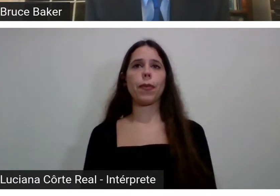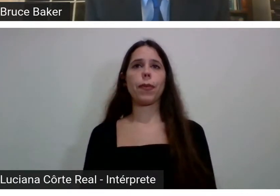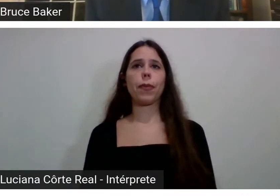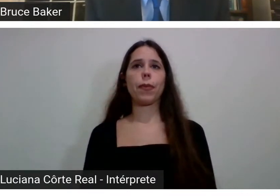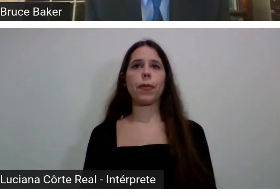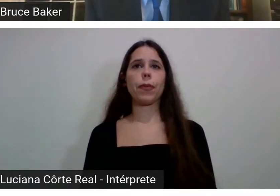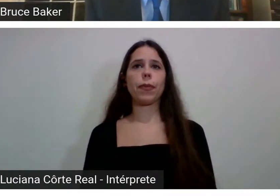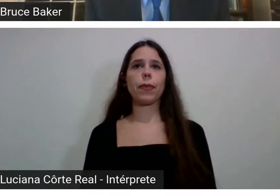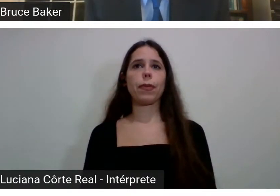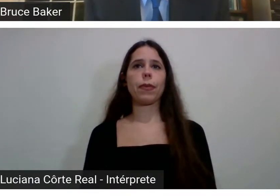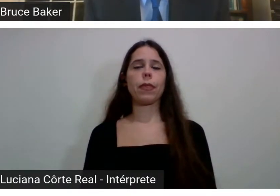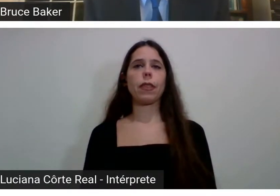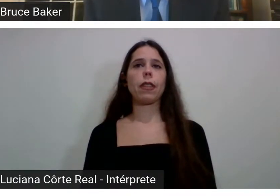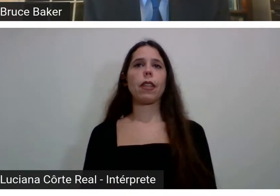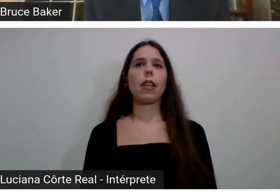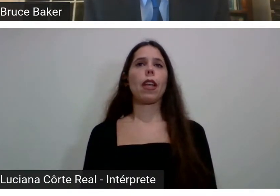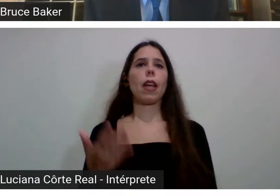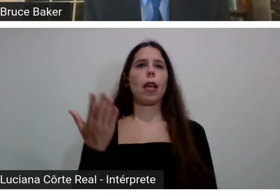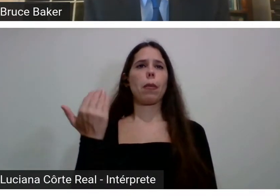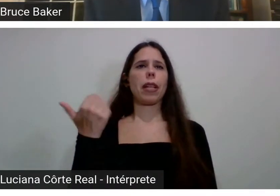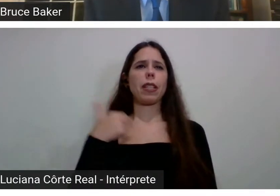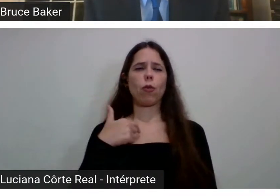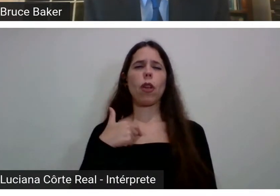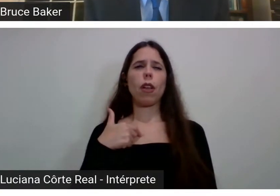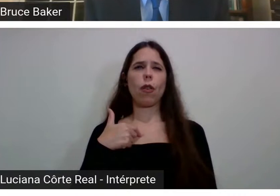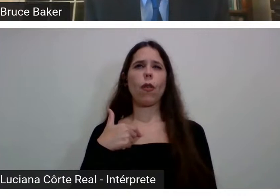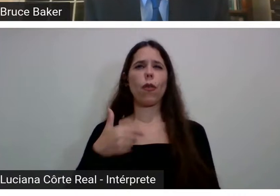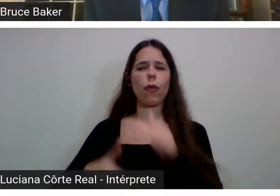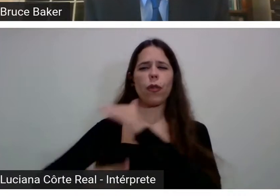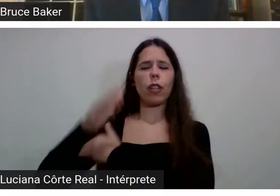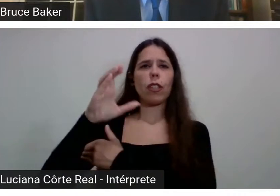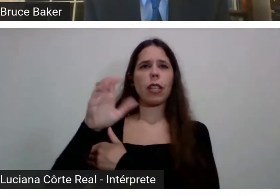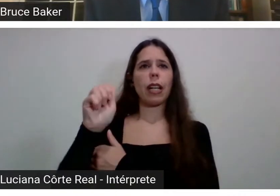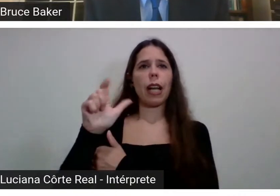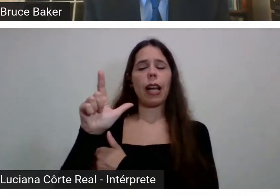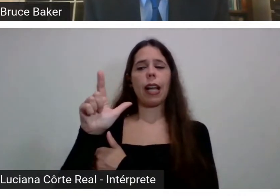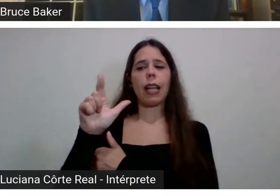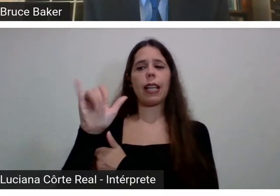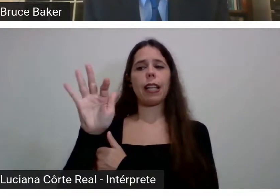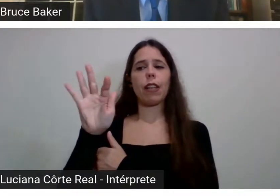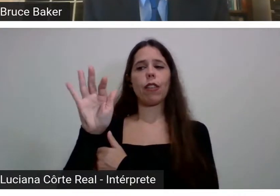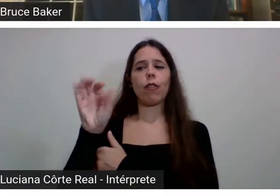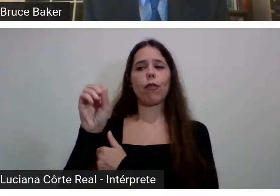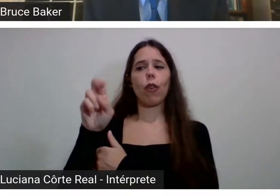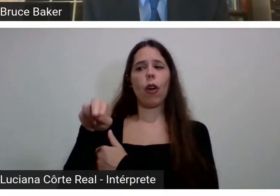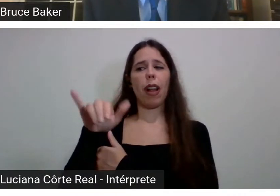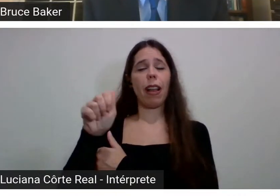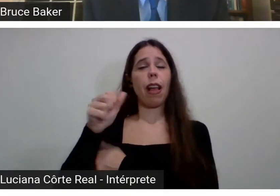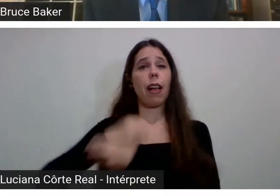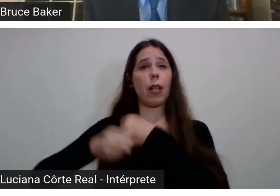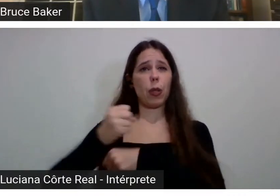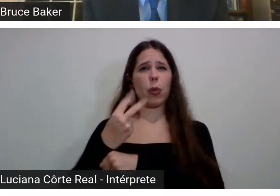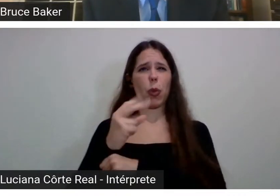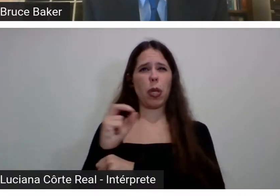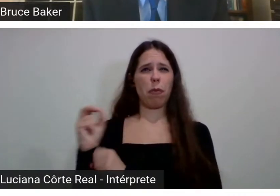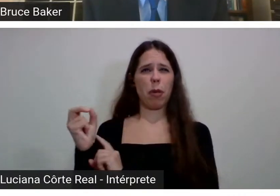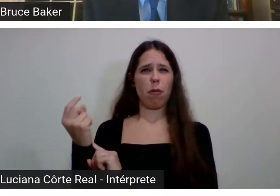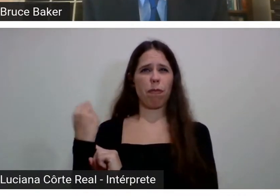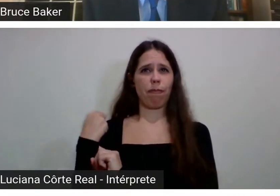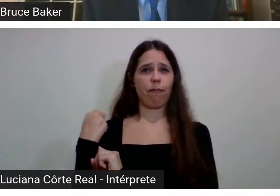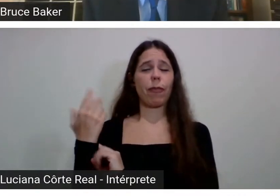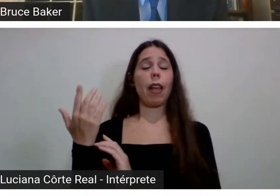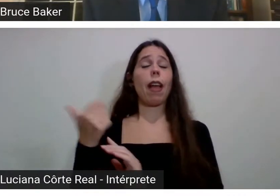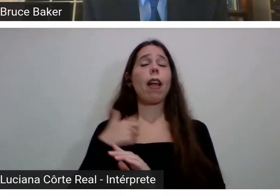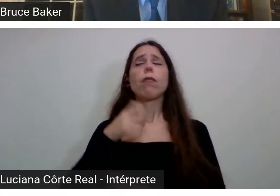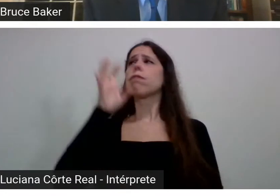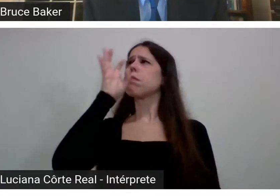anos 2000, me impressionou bastante como o tema da educação